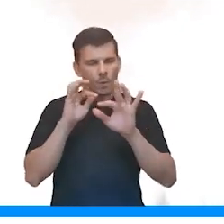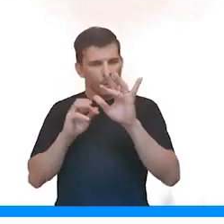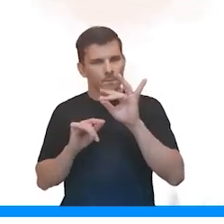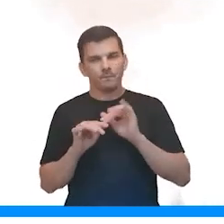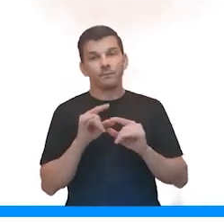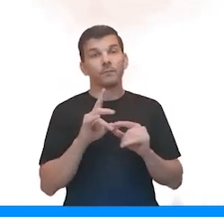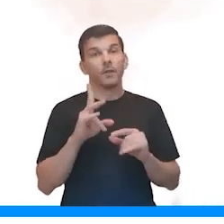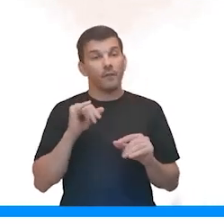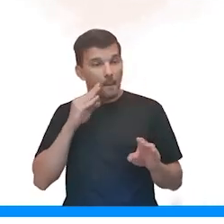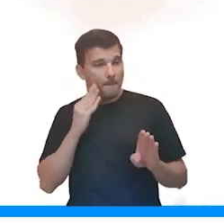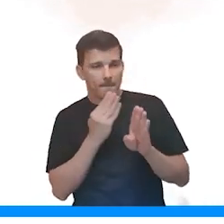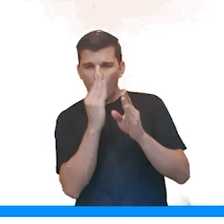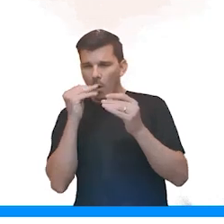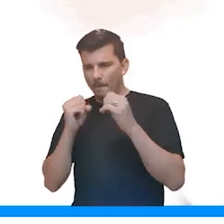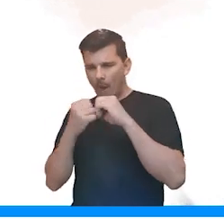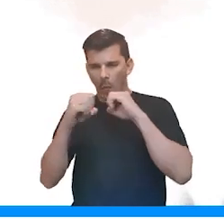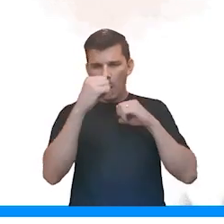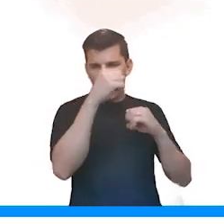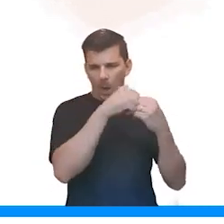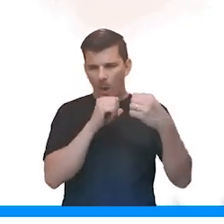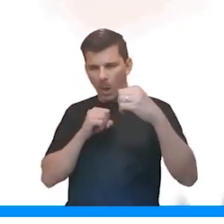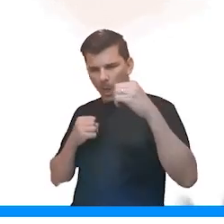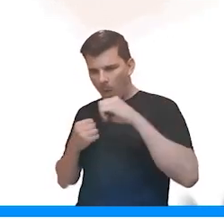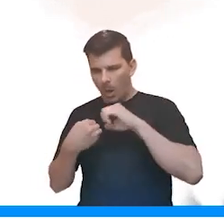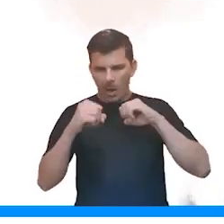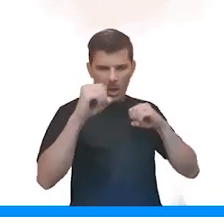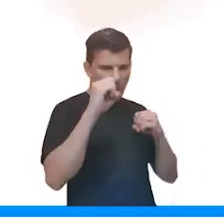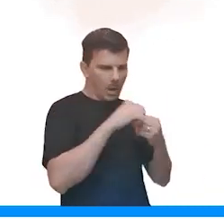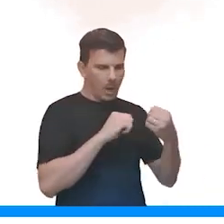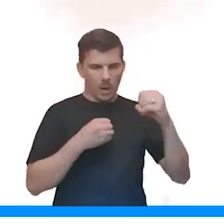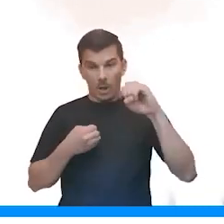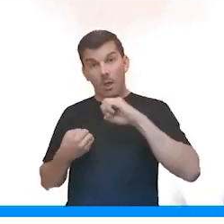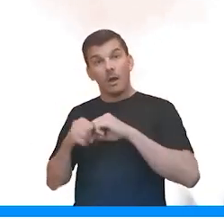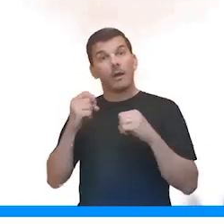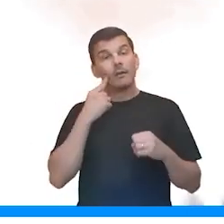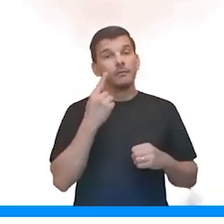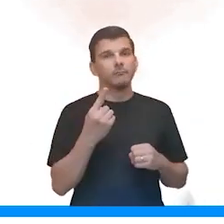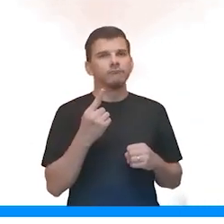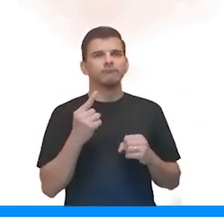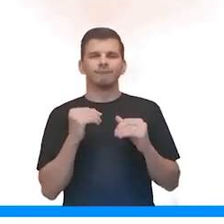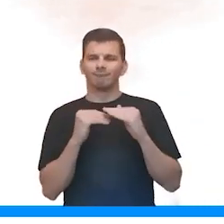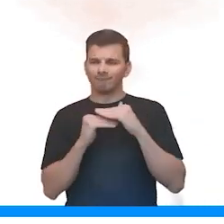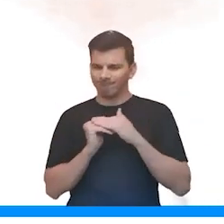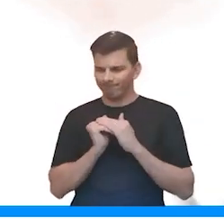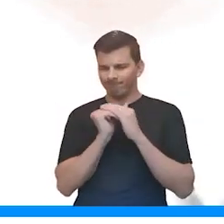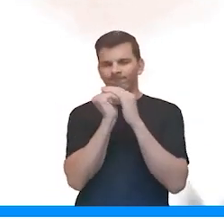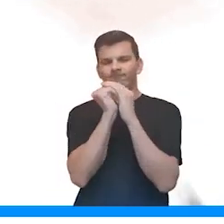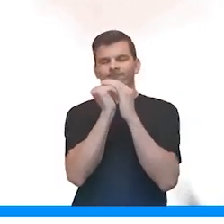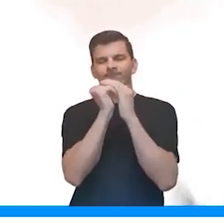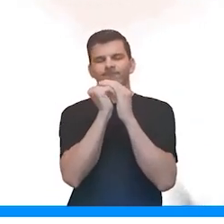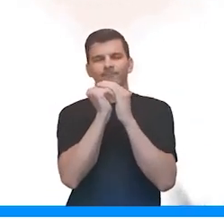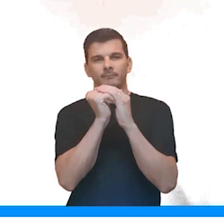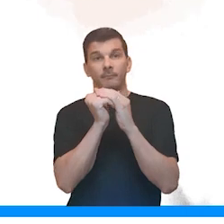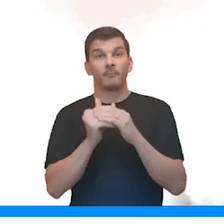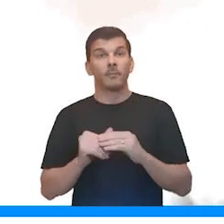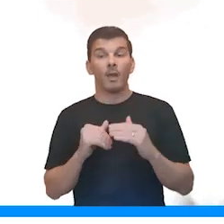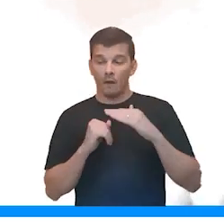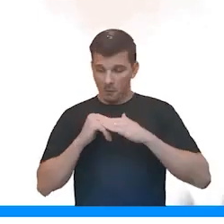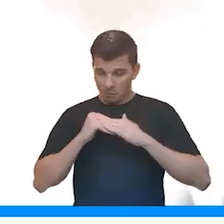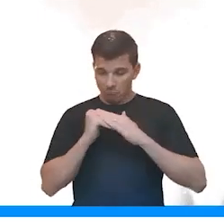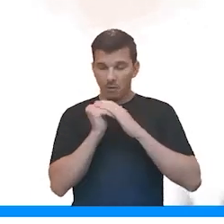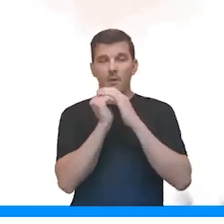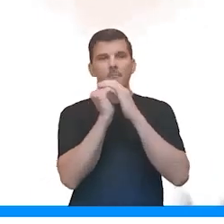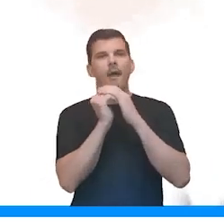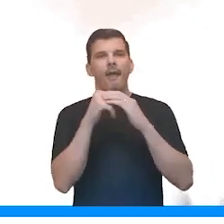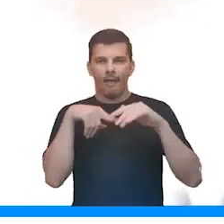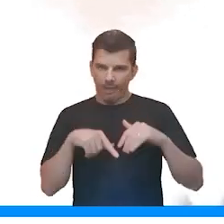muito maior, vai ficar agitando para todos os lados, eles vão colidir com uma intensidade muito maior nas paredes do recipiente, empurrando o êmbolo